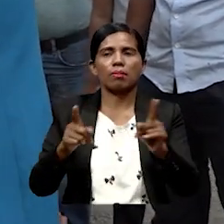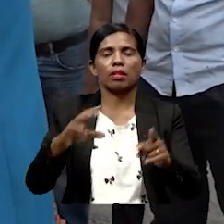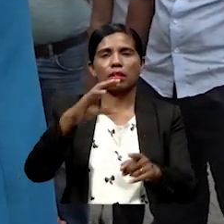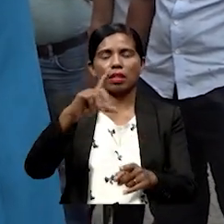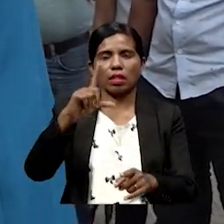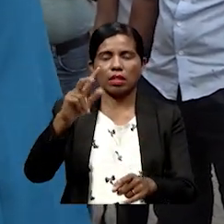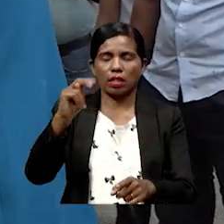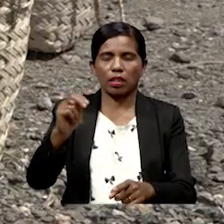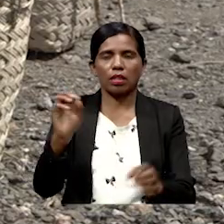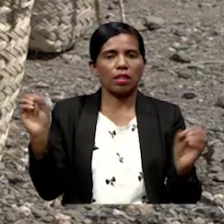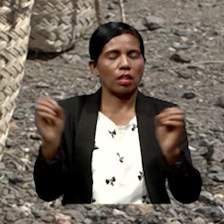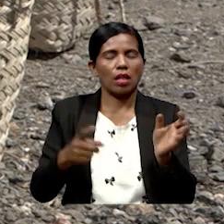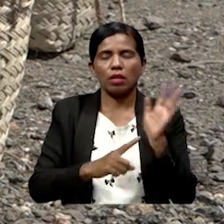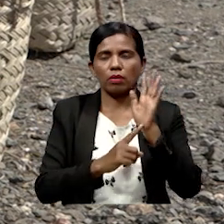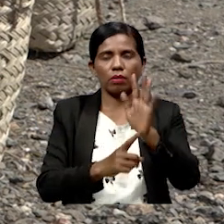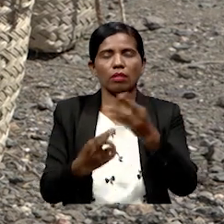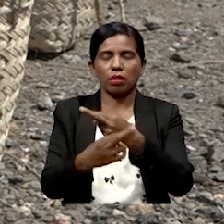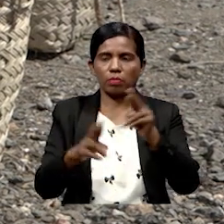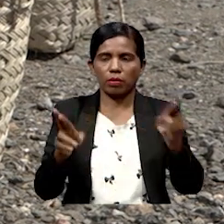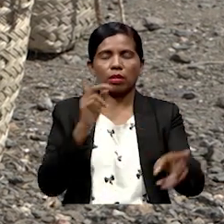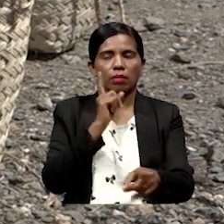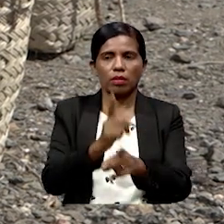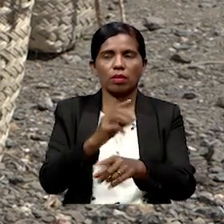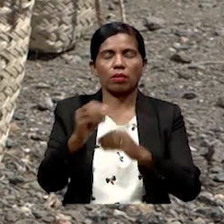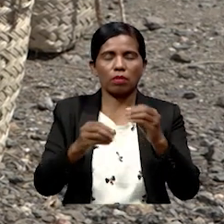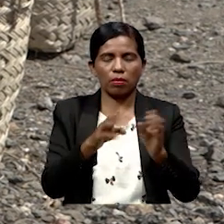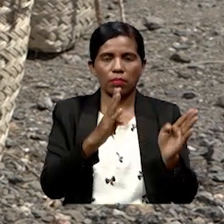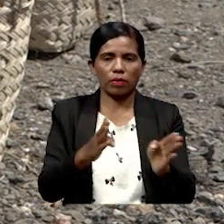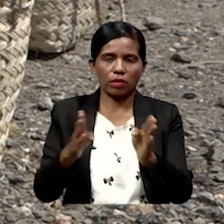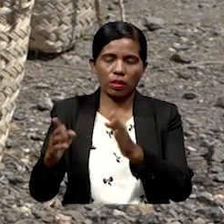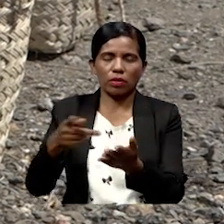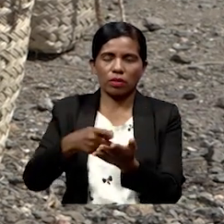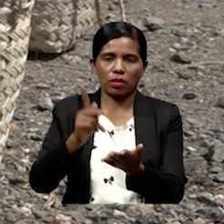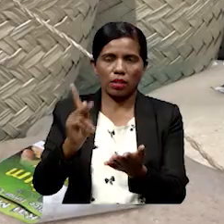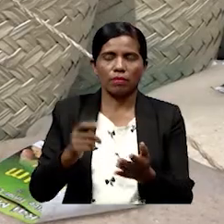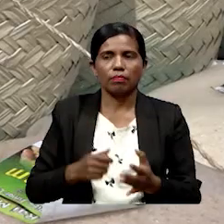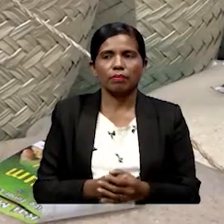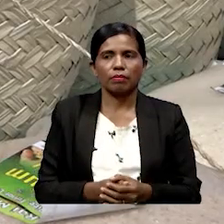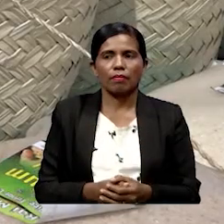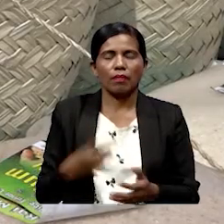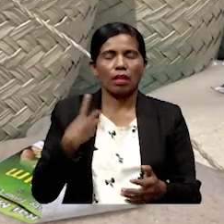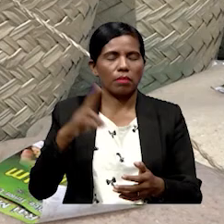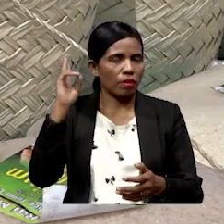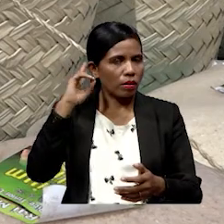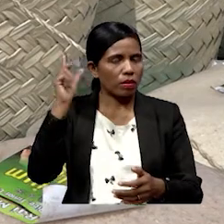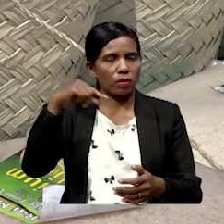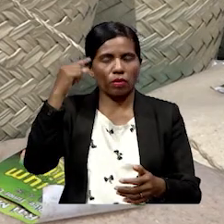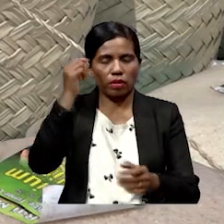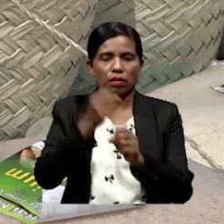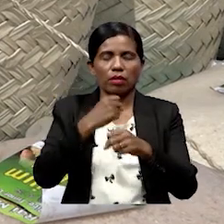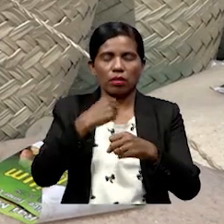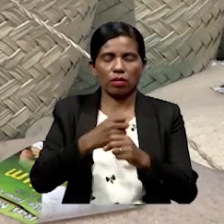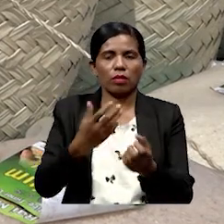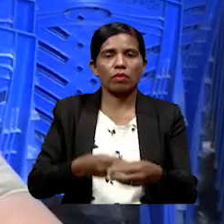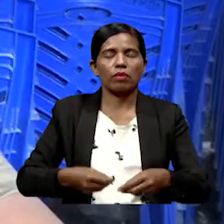LN rasik la for resposta nebe fixo. Kona ba processo pagamento refere. Rona kata governo atu halo tambe segundo